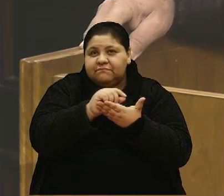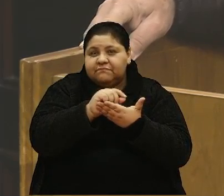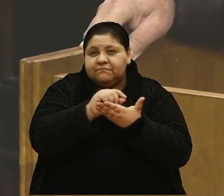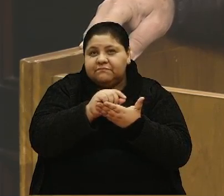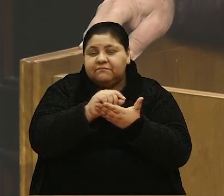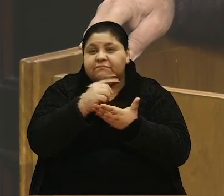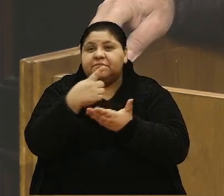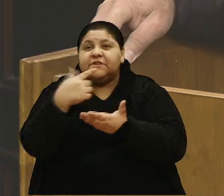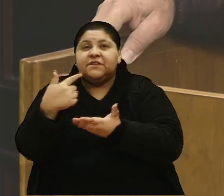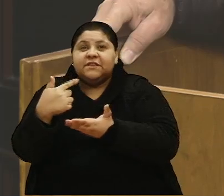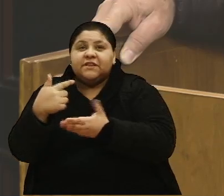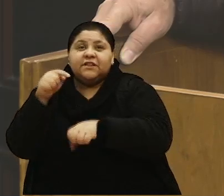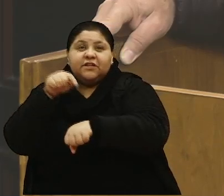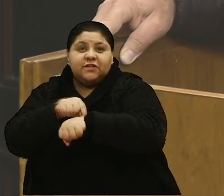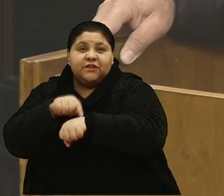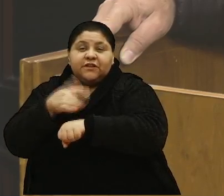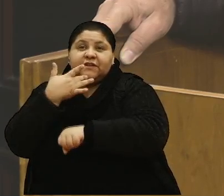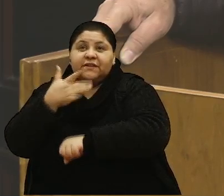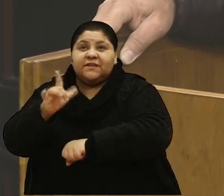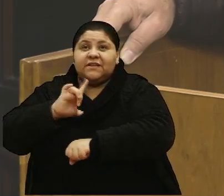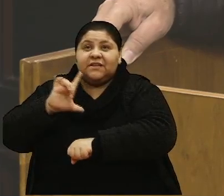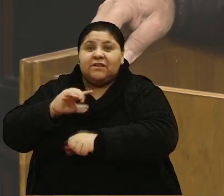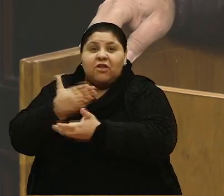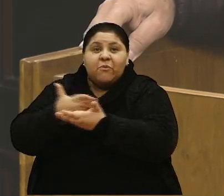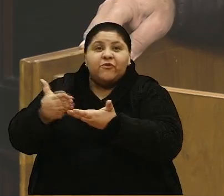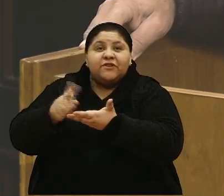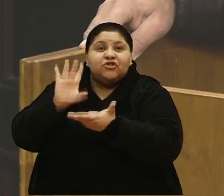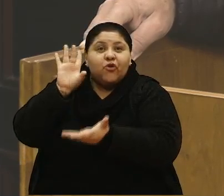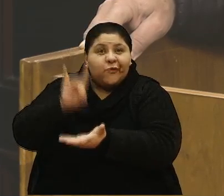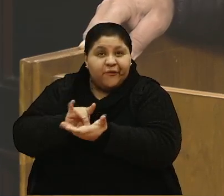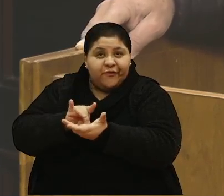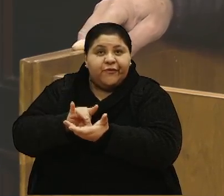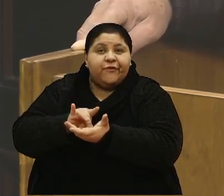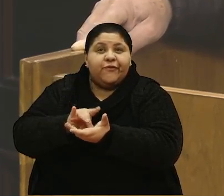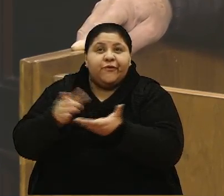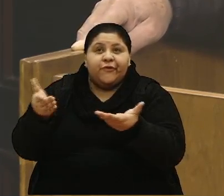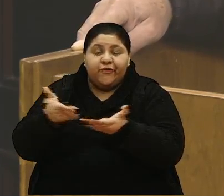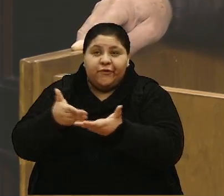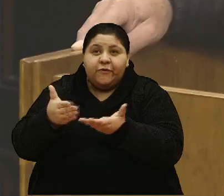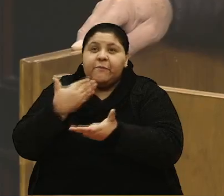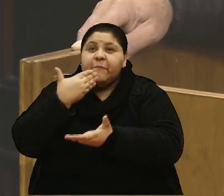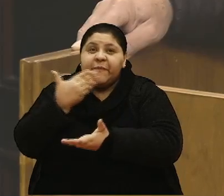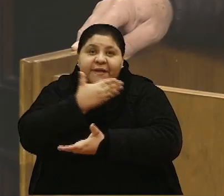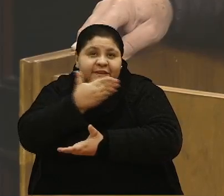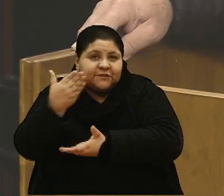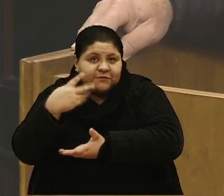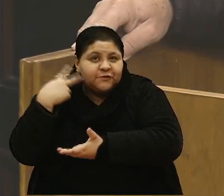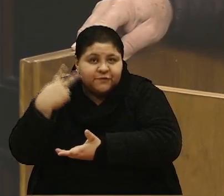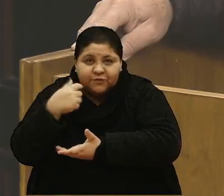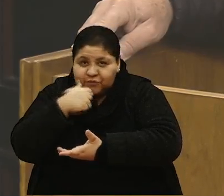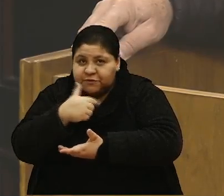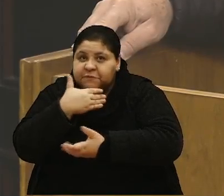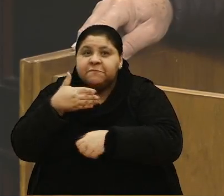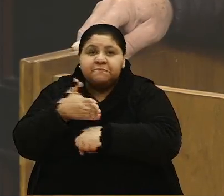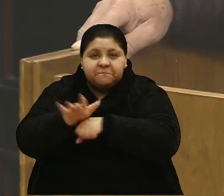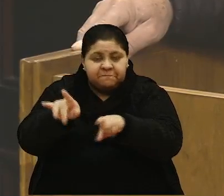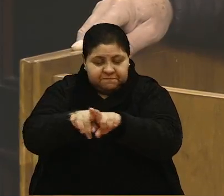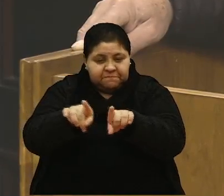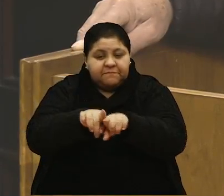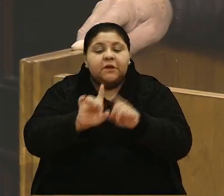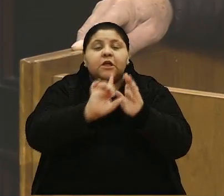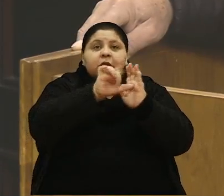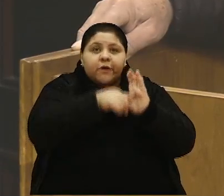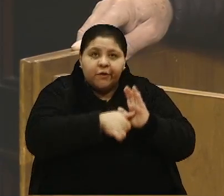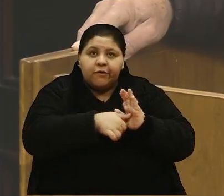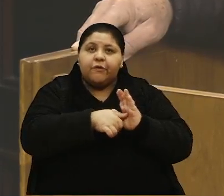Às 17 horas, nós vamos ter uma abertura oficial, então estendo esse convite a todos os vereadores. E